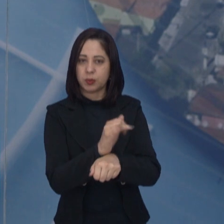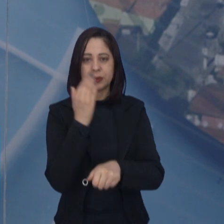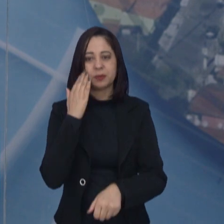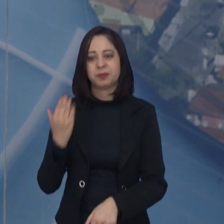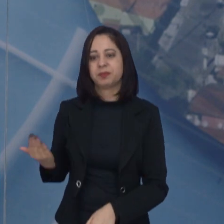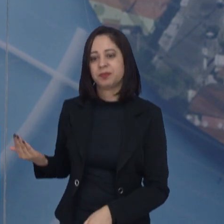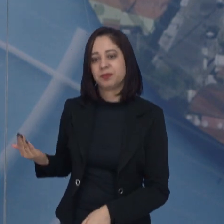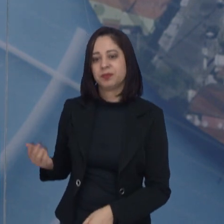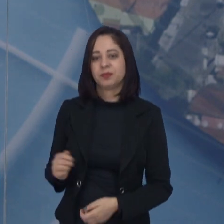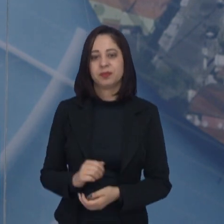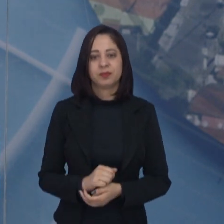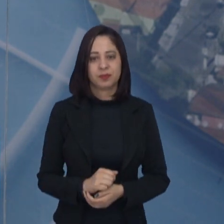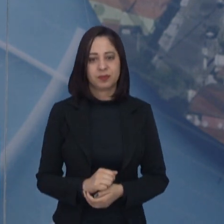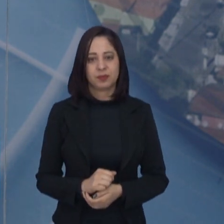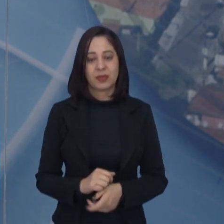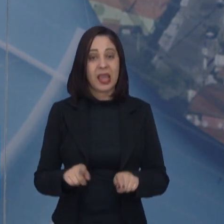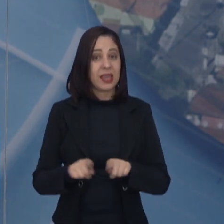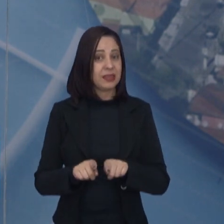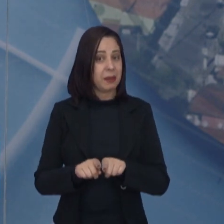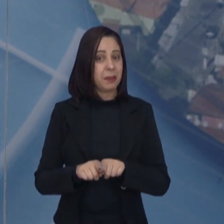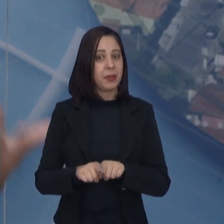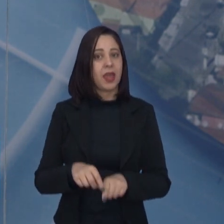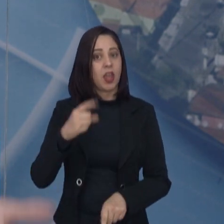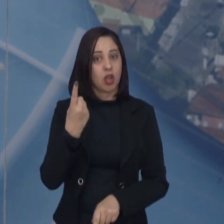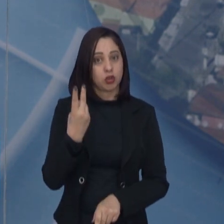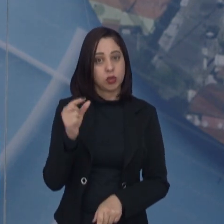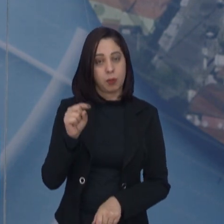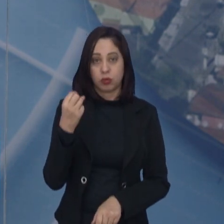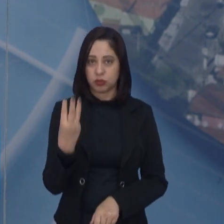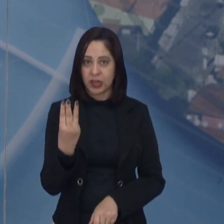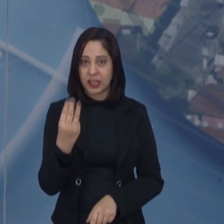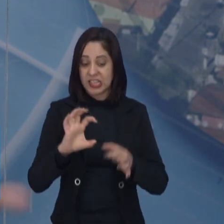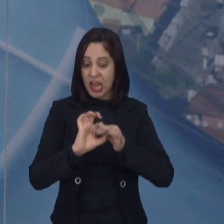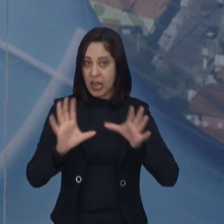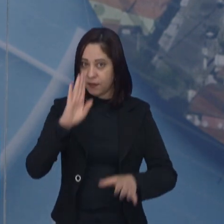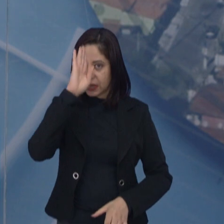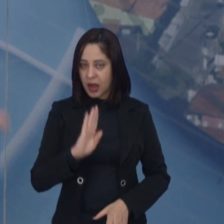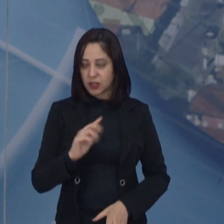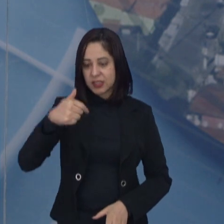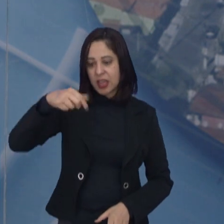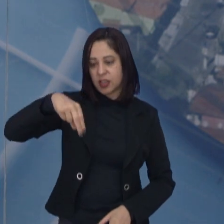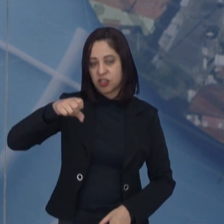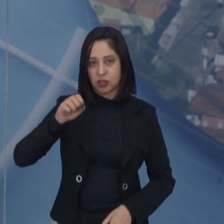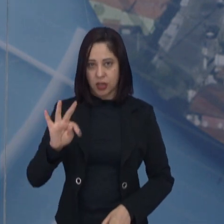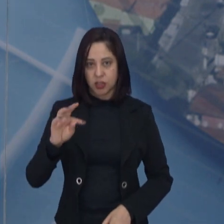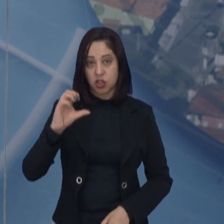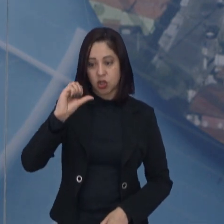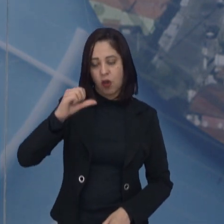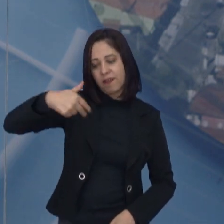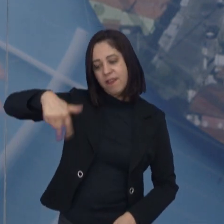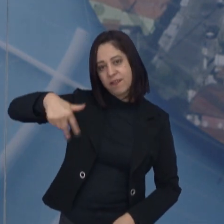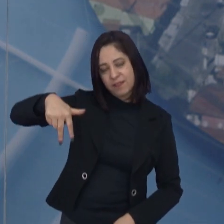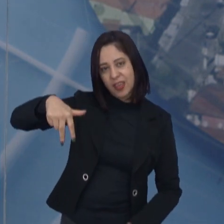youtube.com/@TV Câmara SJC. Tem os nossos canais também, o 12.3, que é o canal aberto, 7 da NET e o 9 da Vivo.